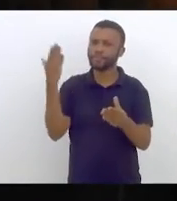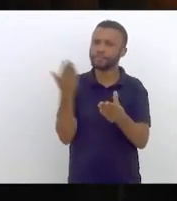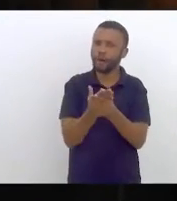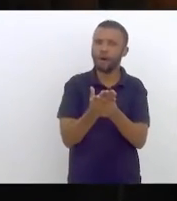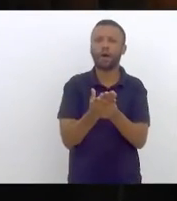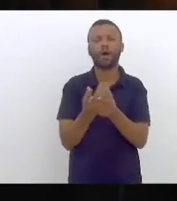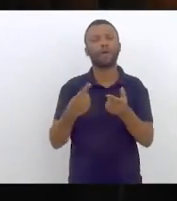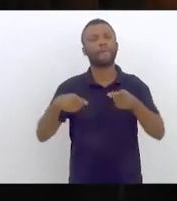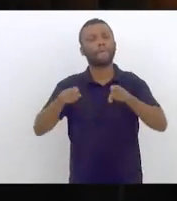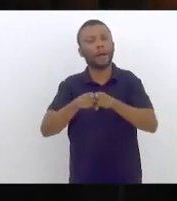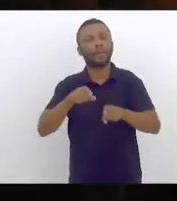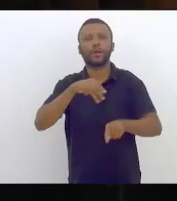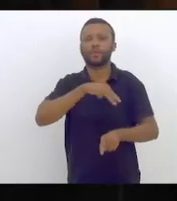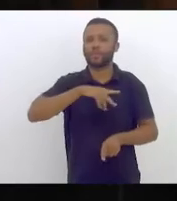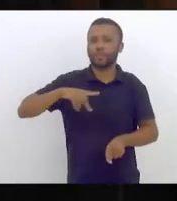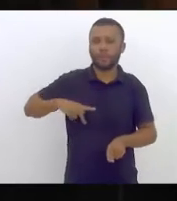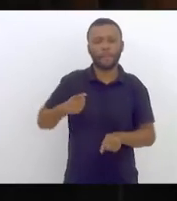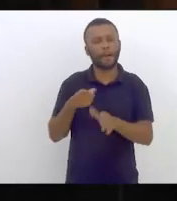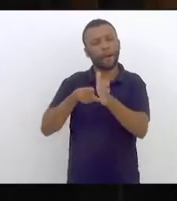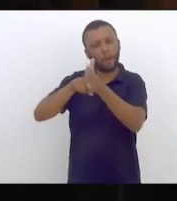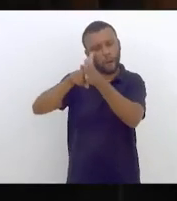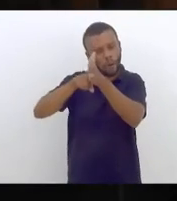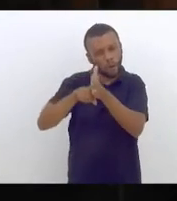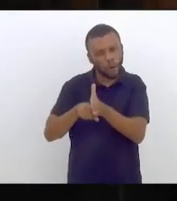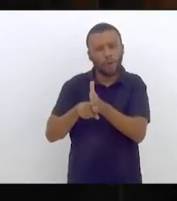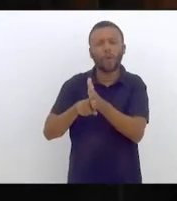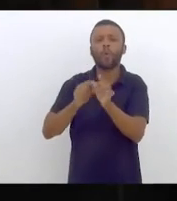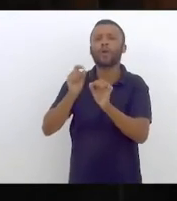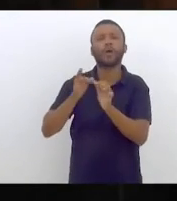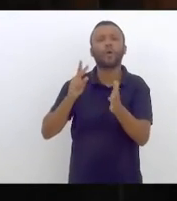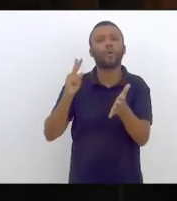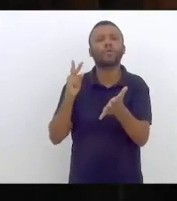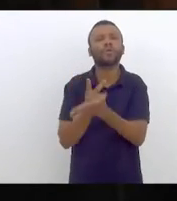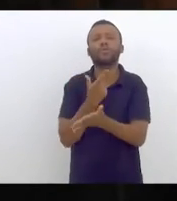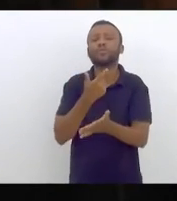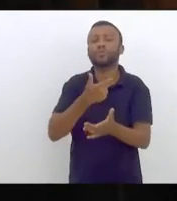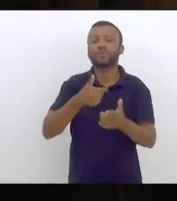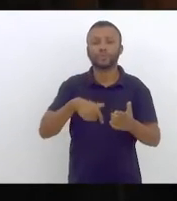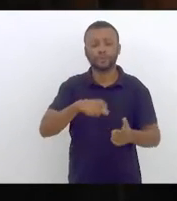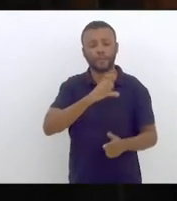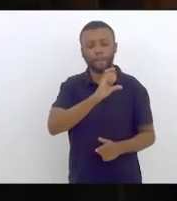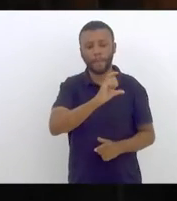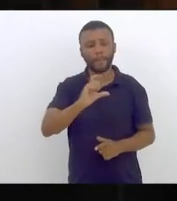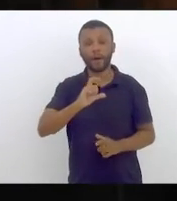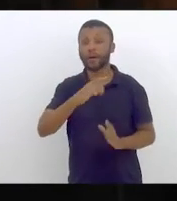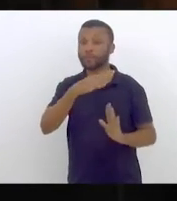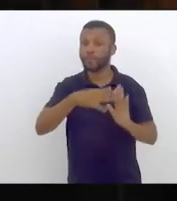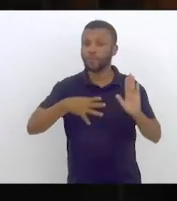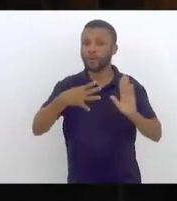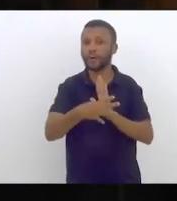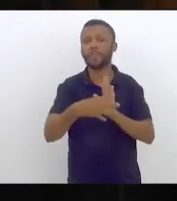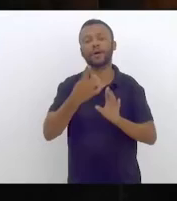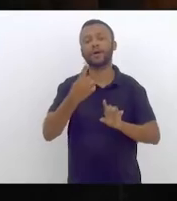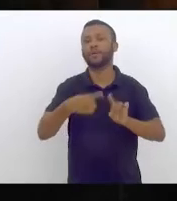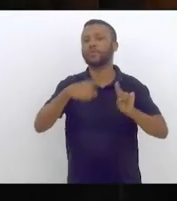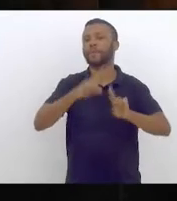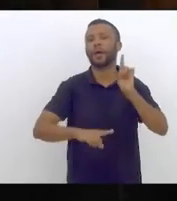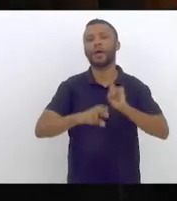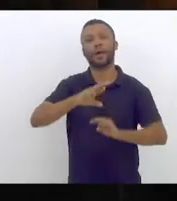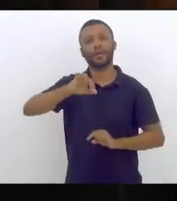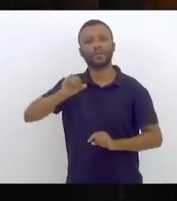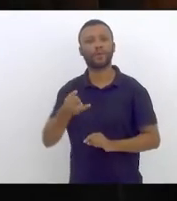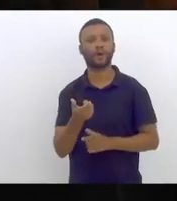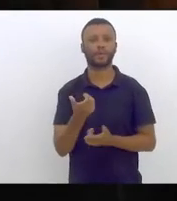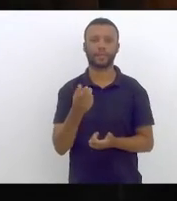Ministério Público para que possa investigar o que aconteceu com os cartões do SuperRJ. Mas, ainda assim, vemos